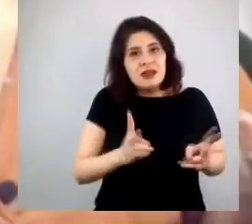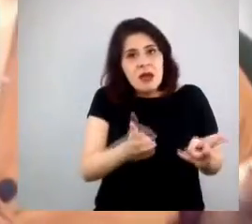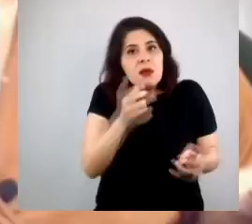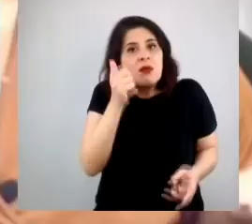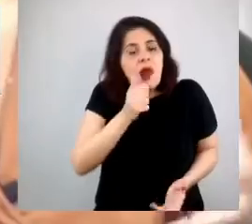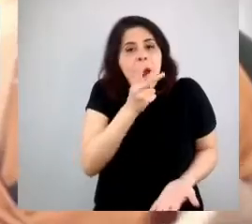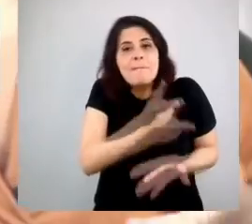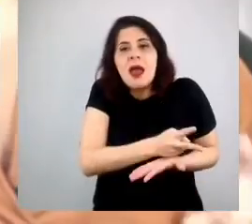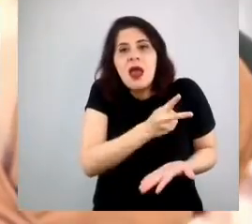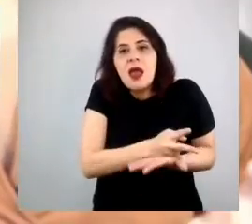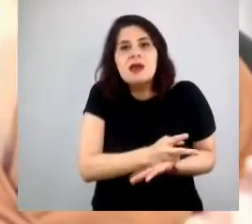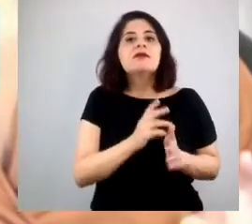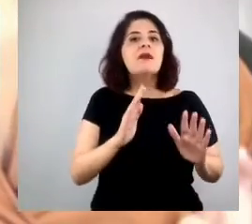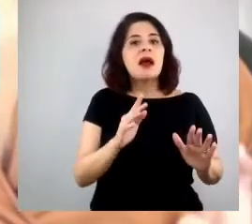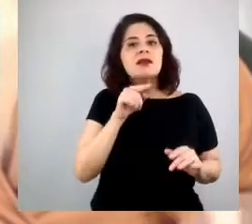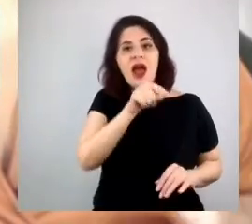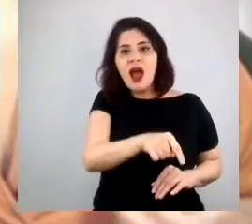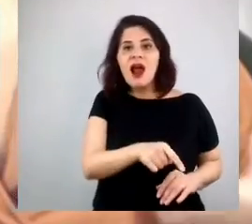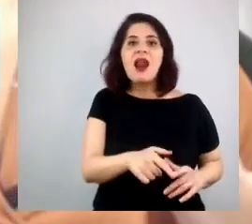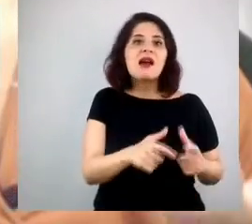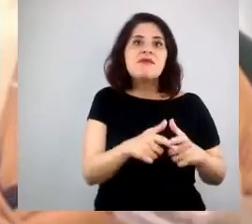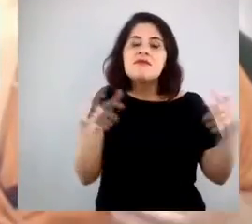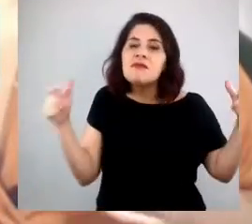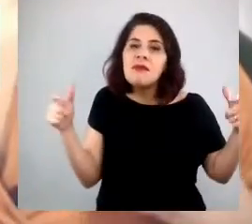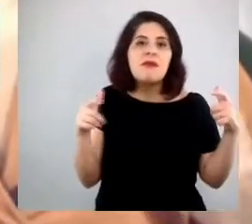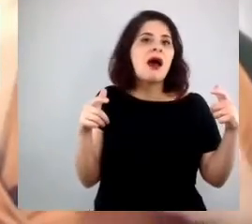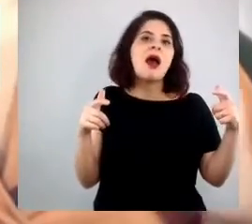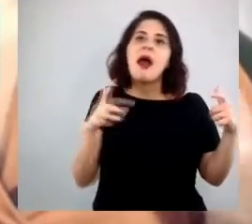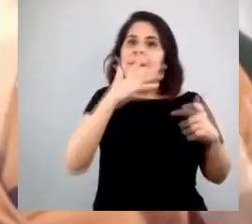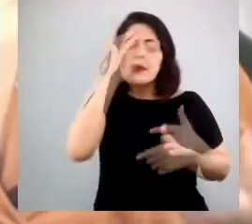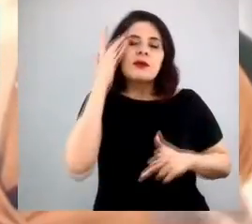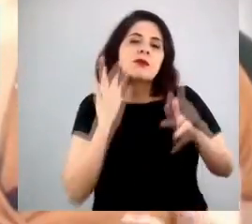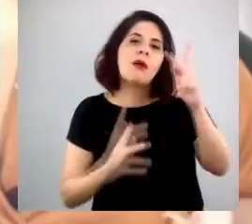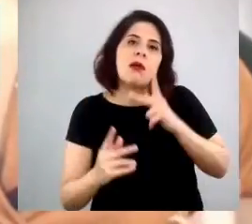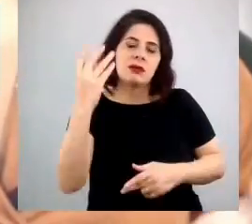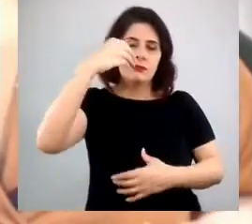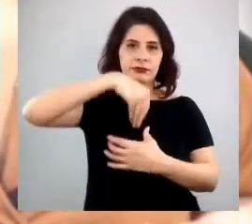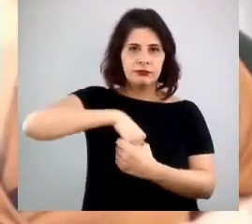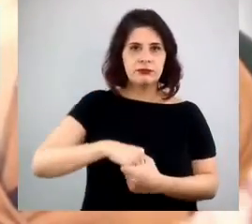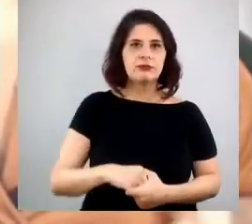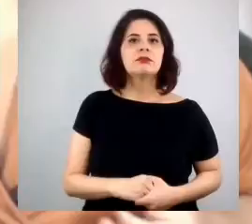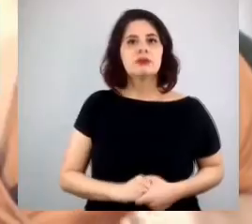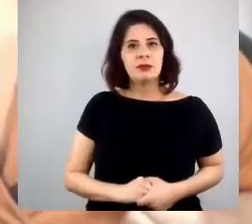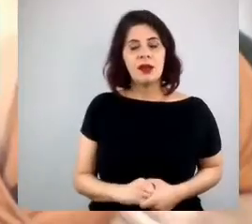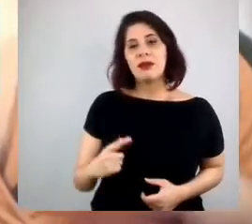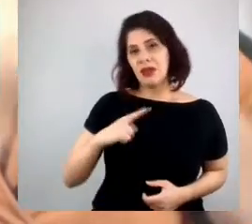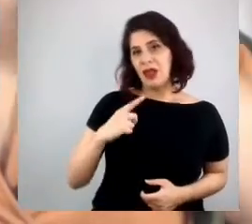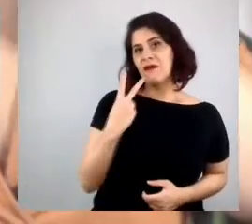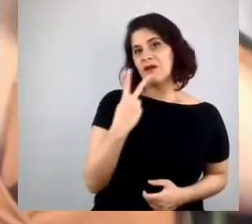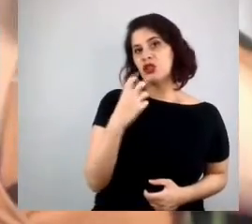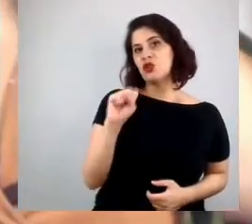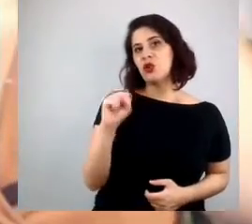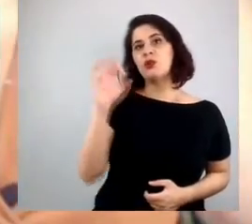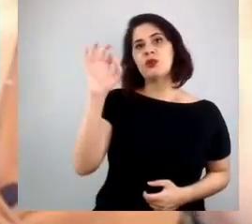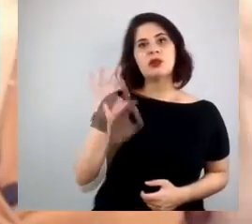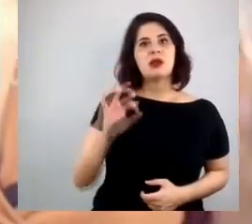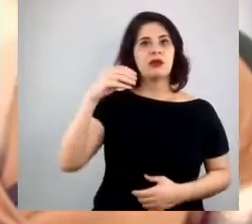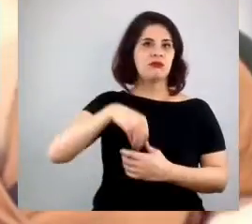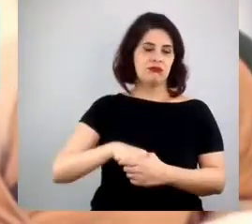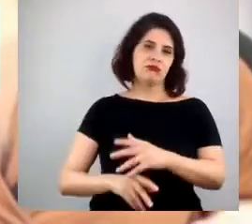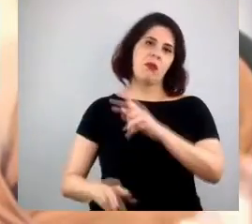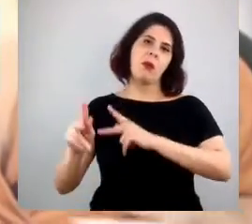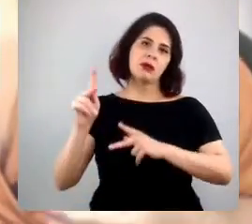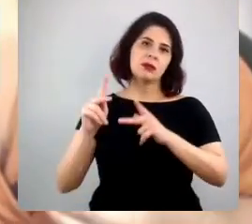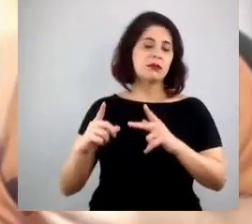maior bloco populacional do Brasil, né, fazendo 28% aí da população. Essa discrepância, ela